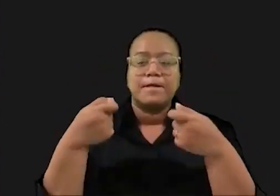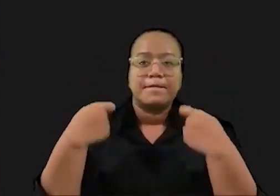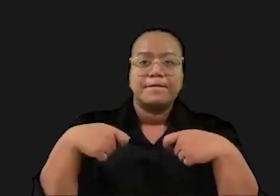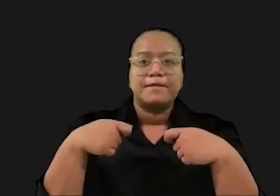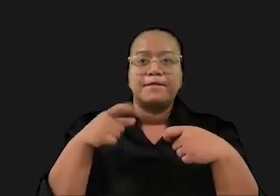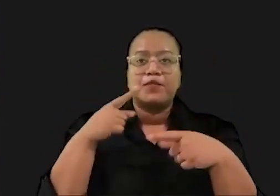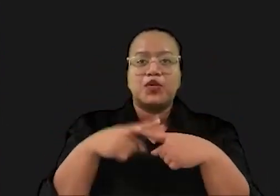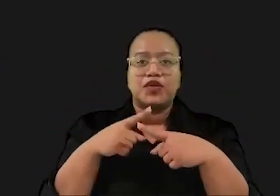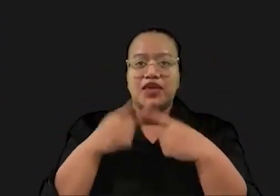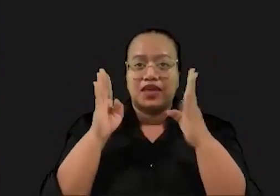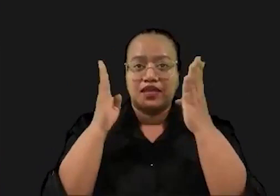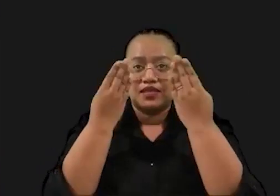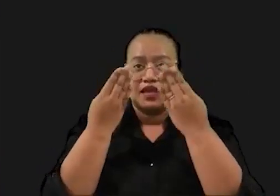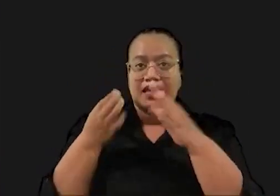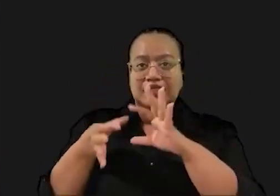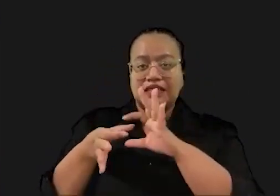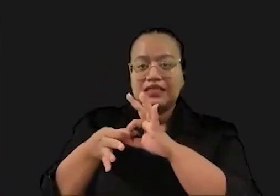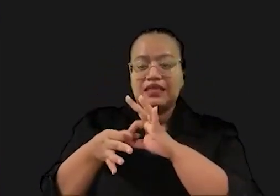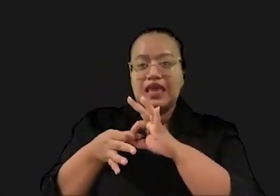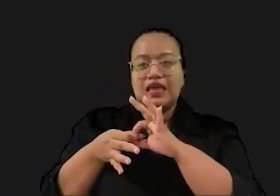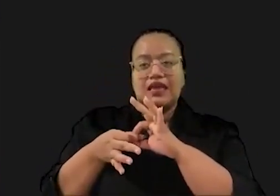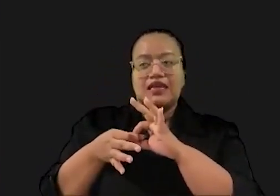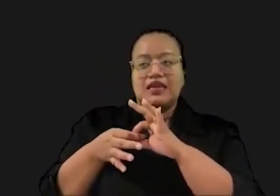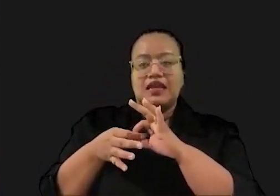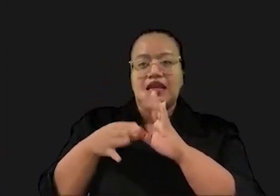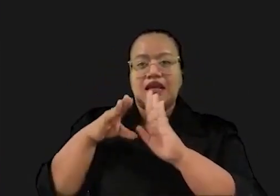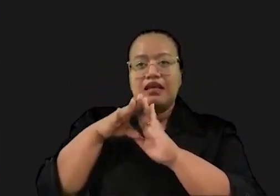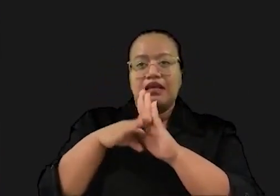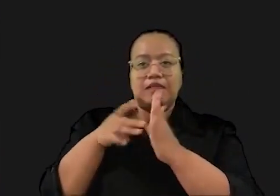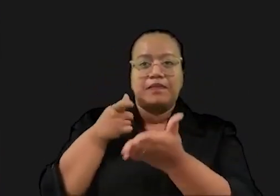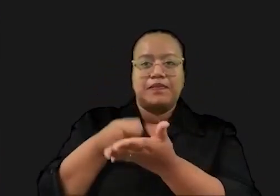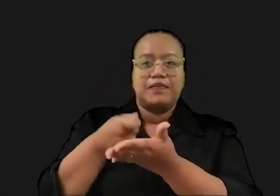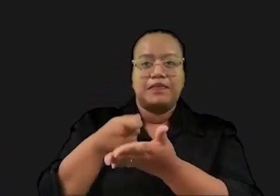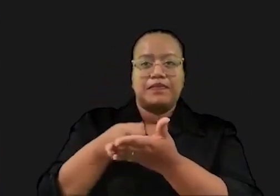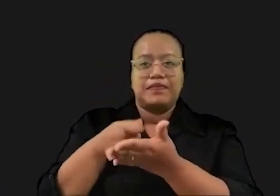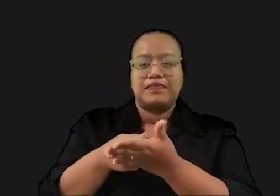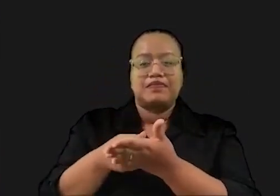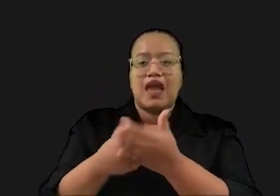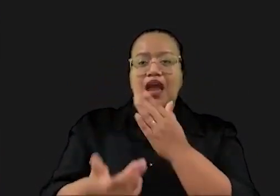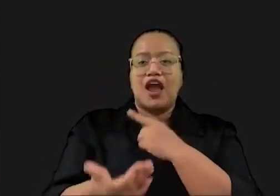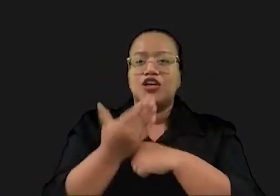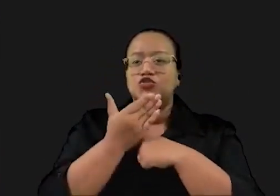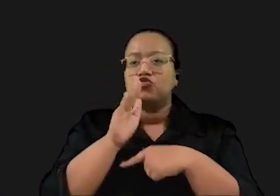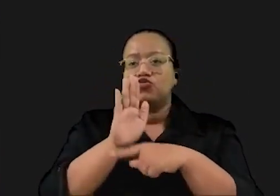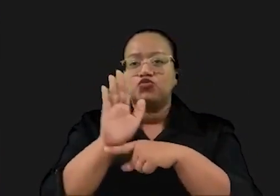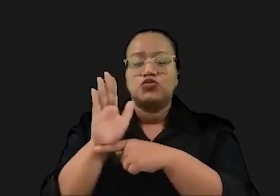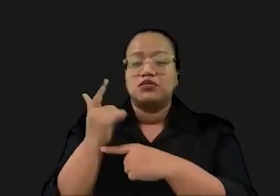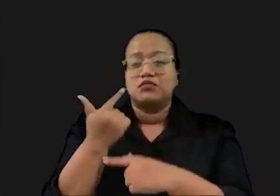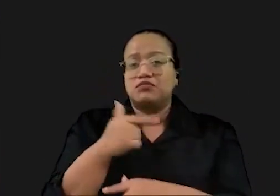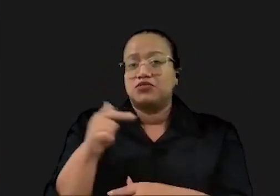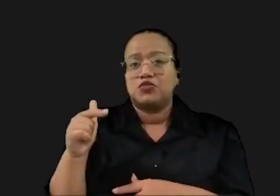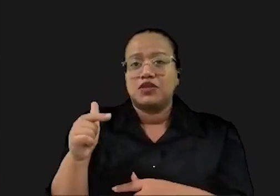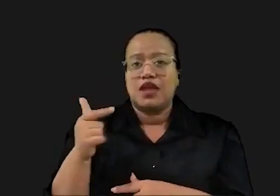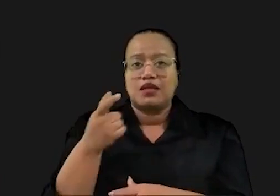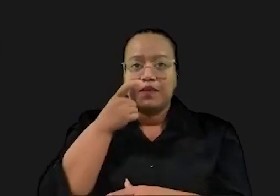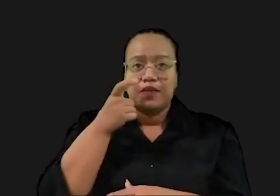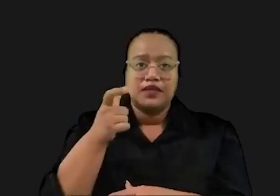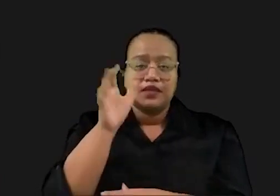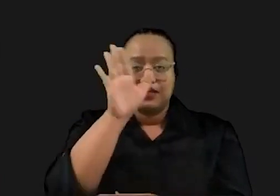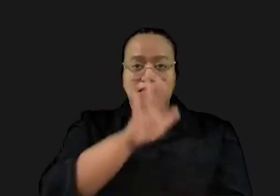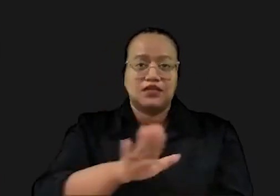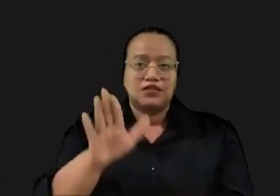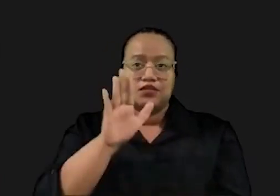não tem serventia nenhuma, às vezes, para os interesses nacionais. A democracia vai